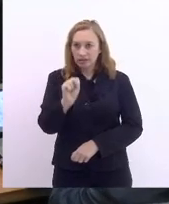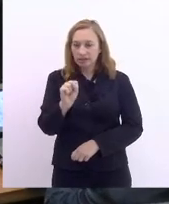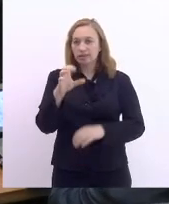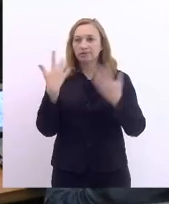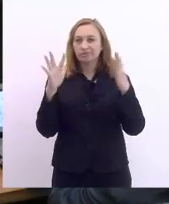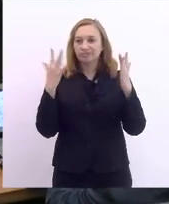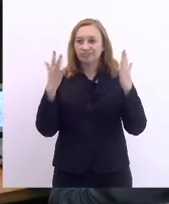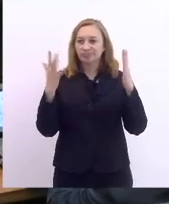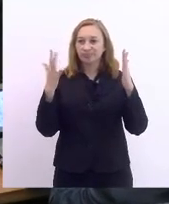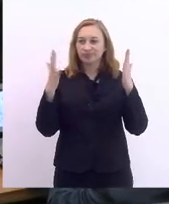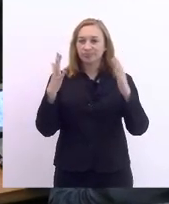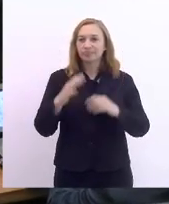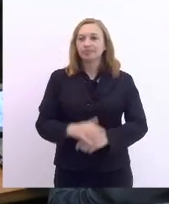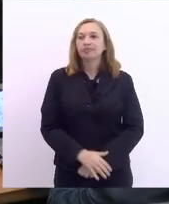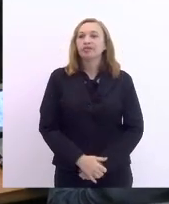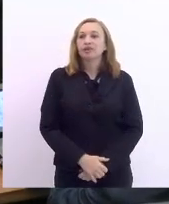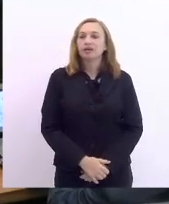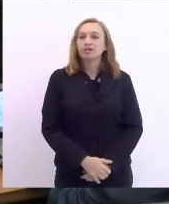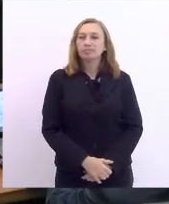E aí